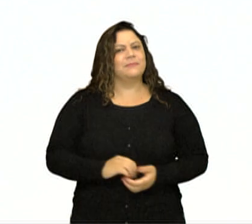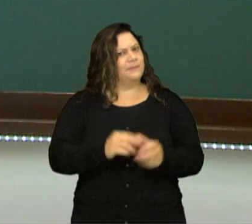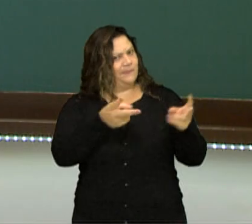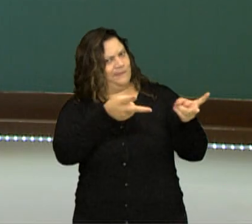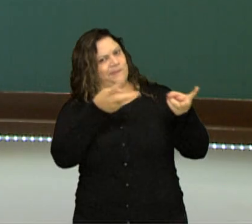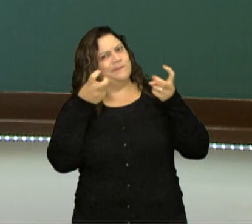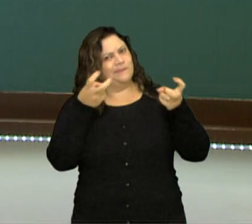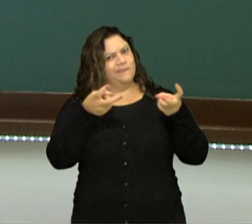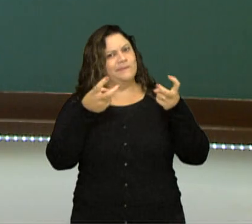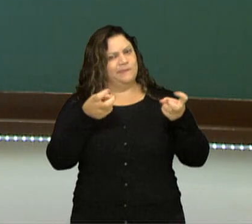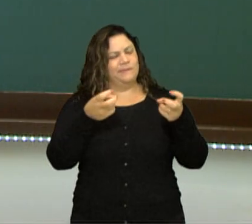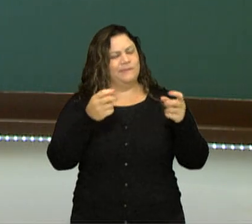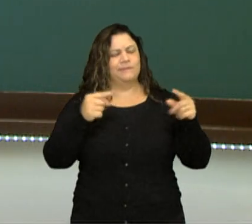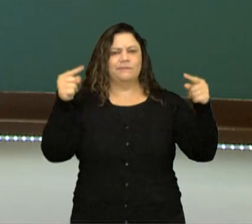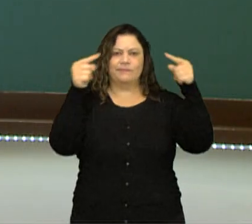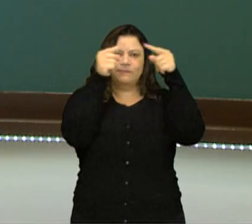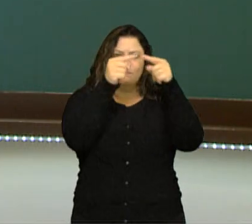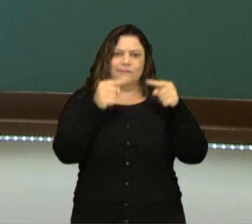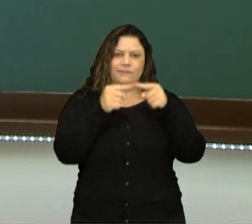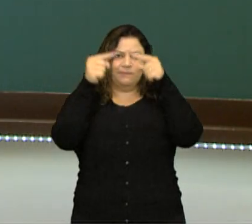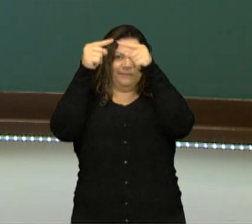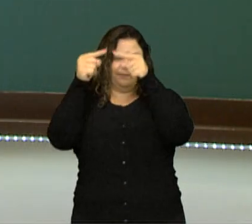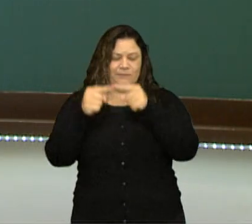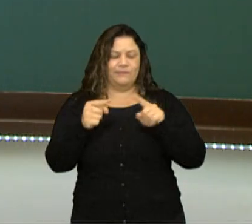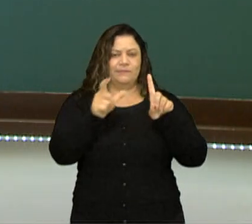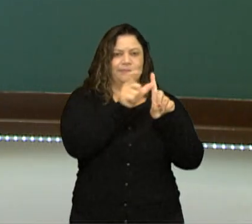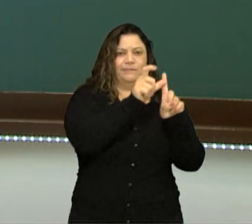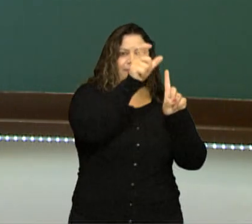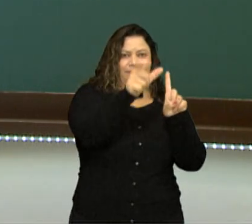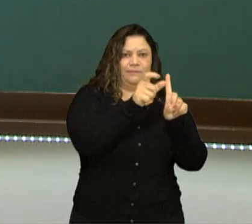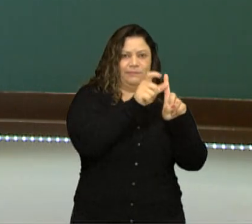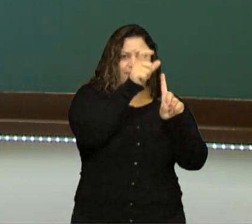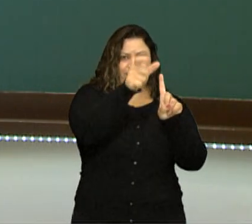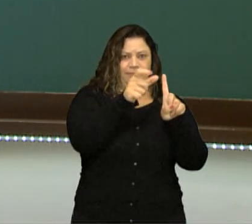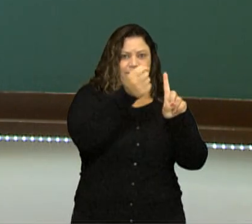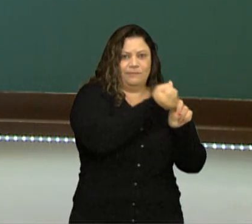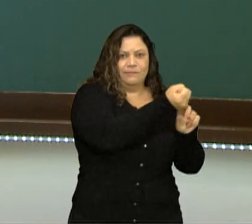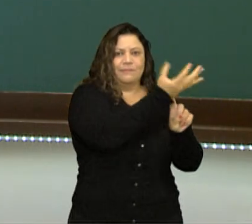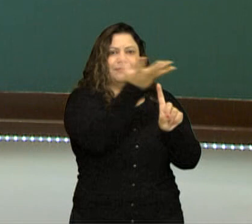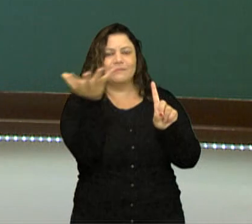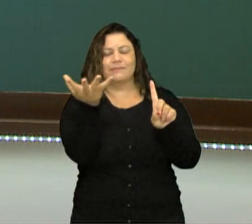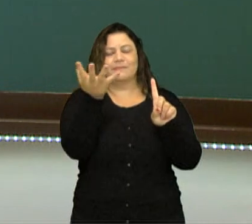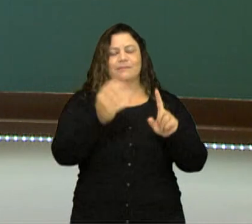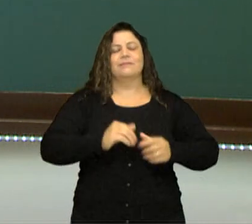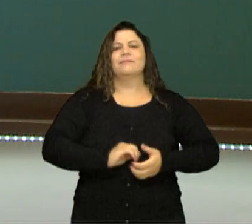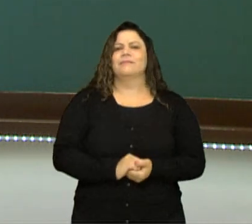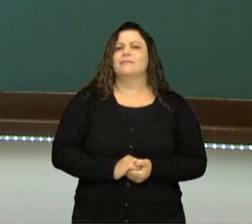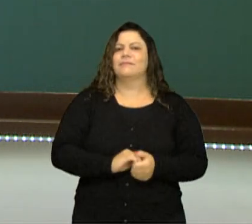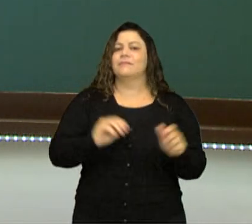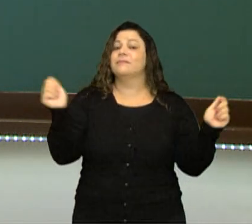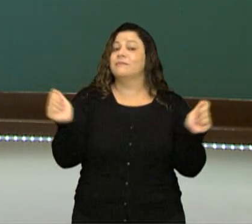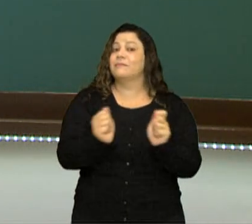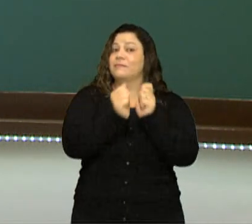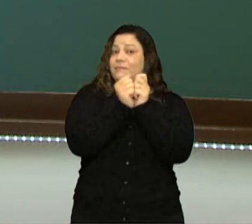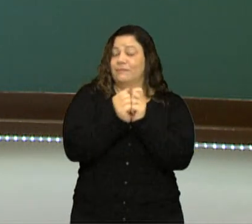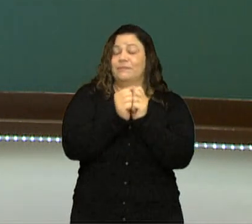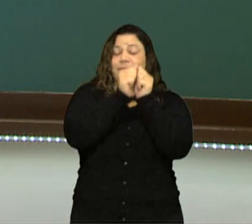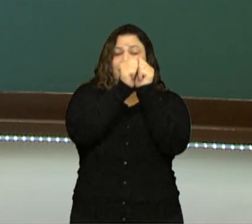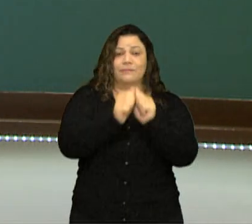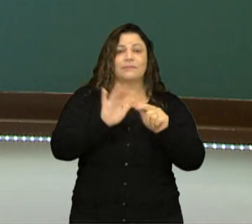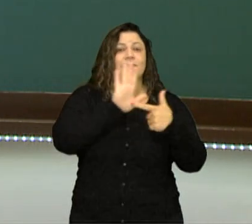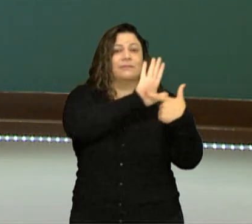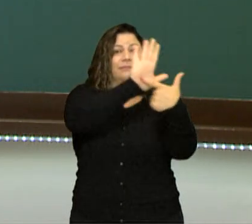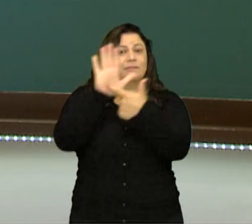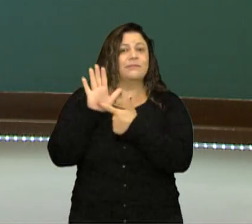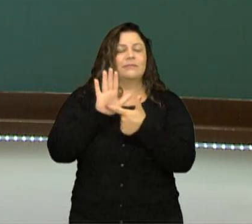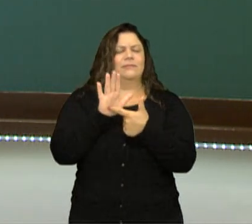Percebeu? Há uma combinação entre as linguagens verbal e não verbal. Juntas transmitem o sentido,